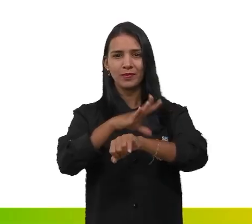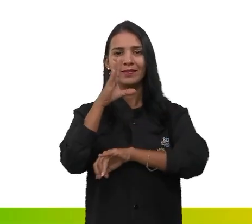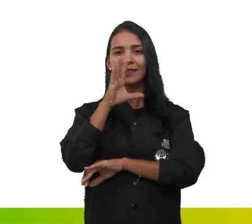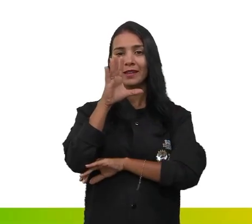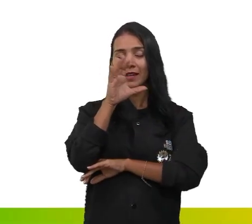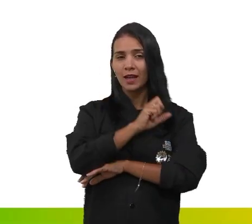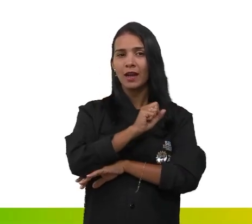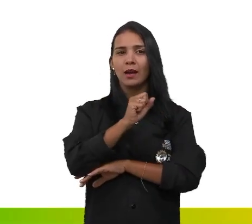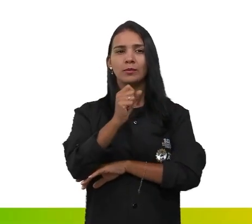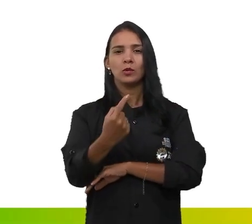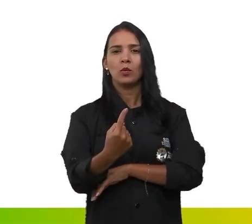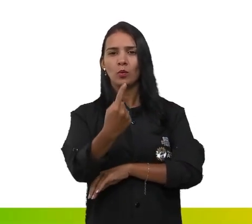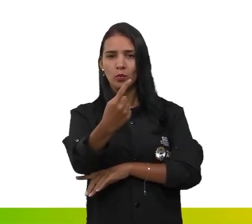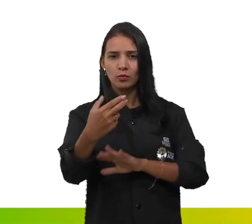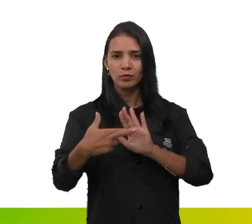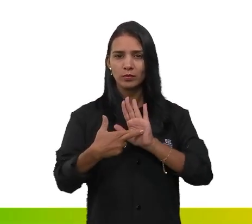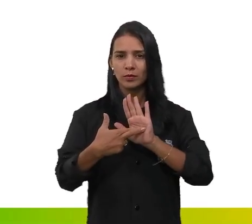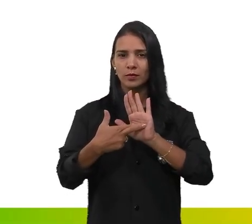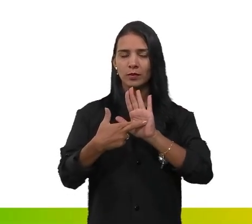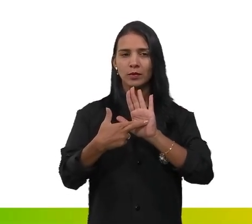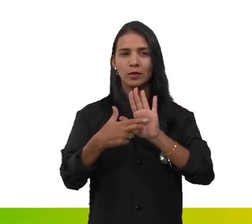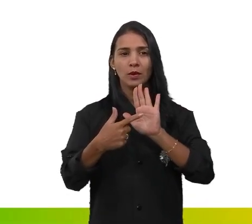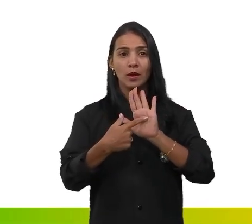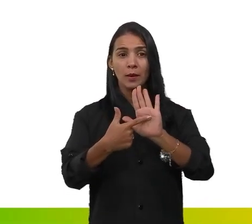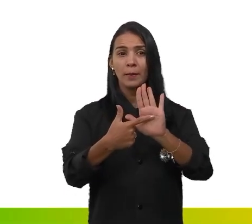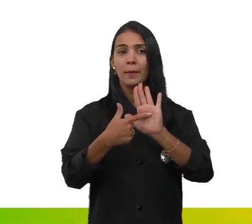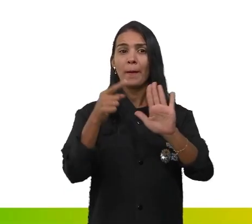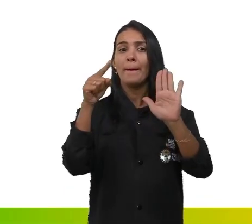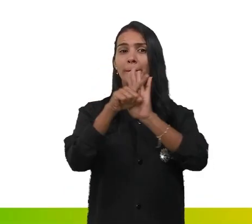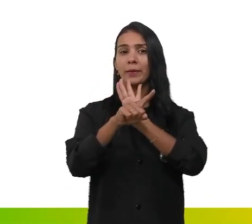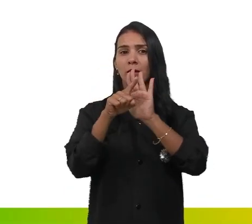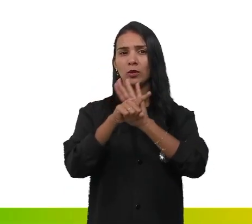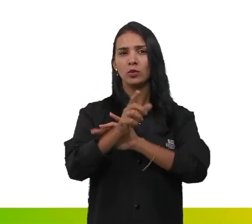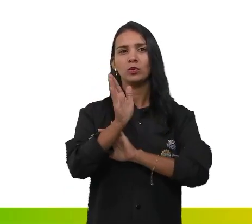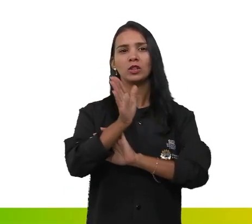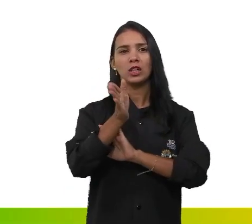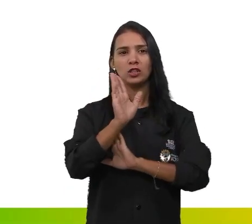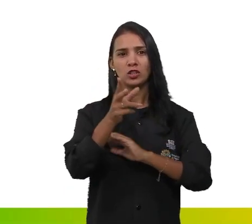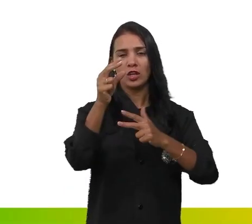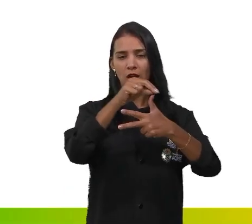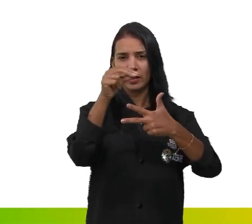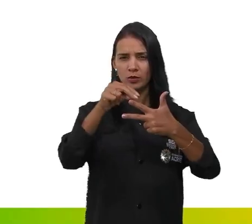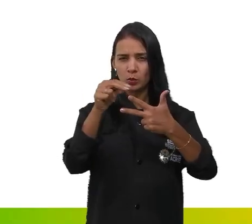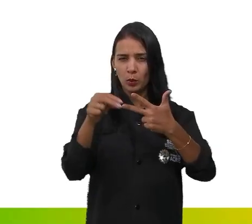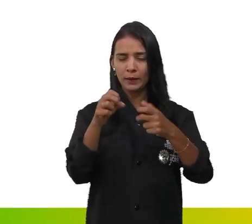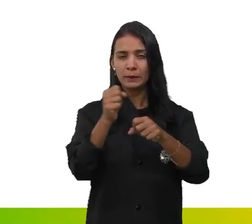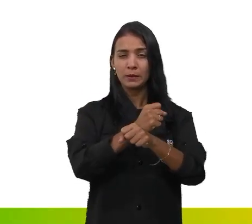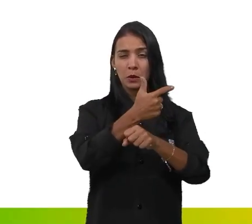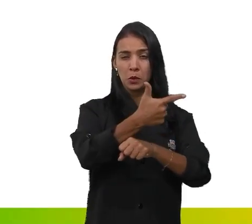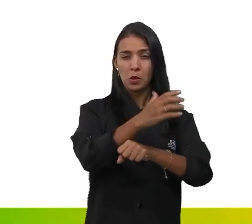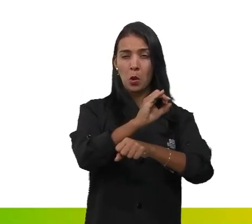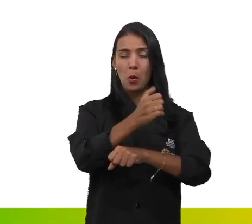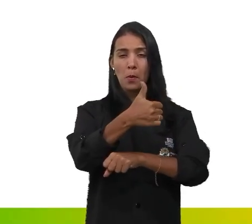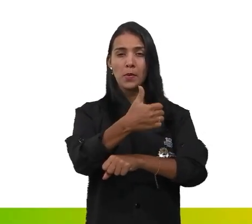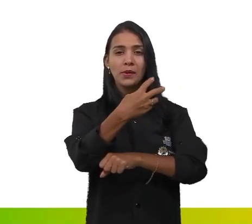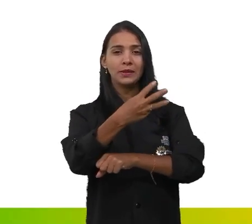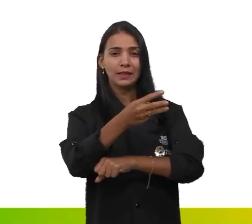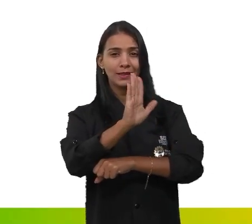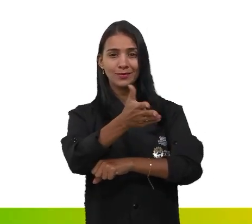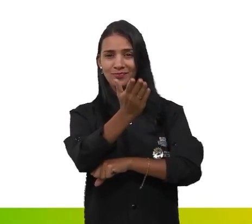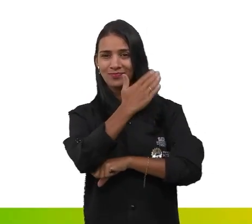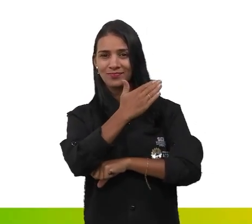uma questão, justamente do Enem, já tem bastante tempo essa questão, vejam só, do Enem de